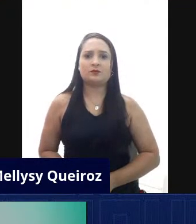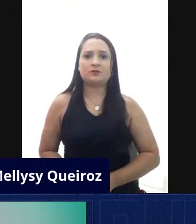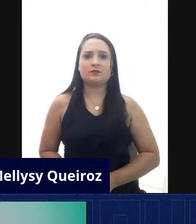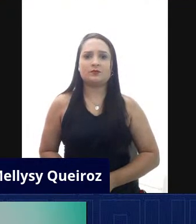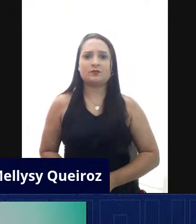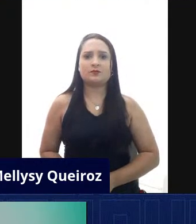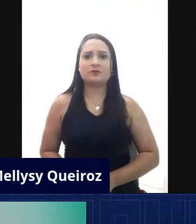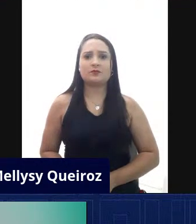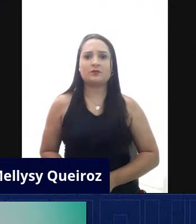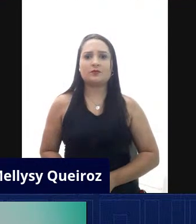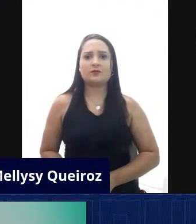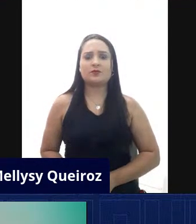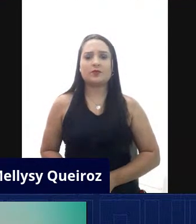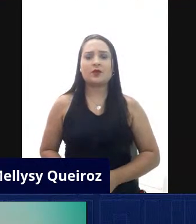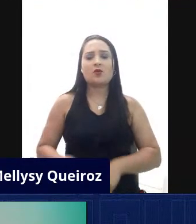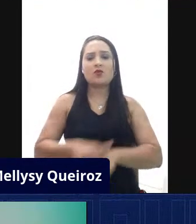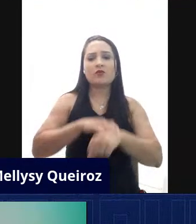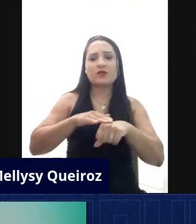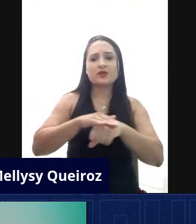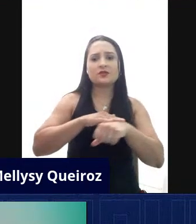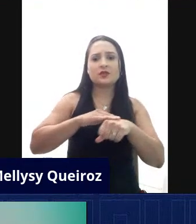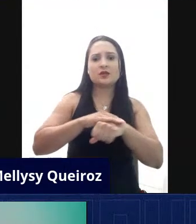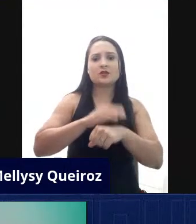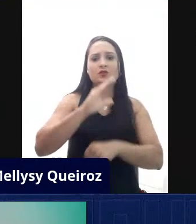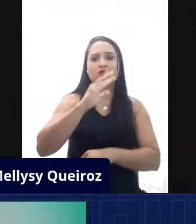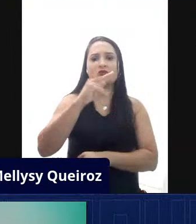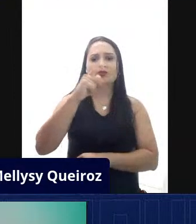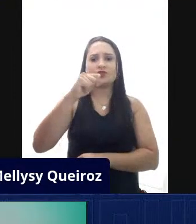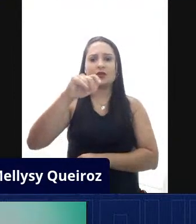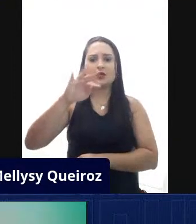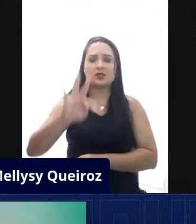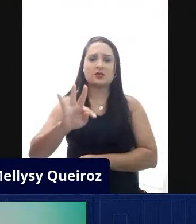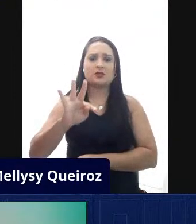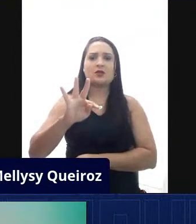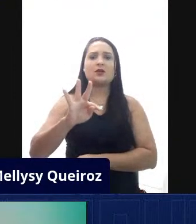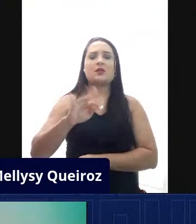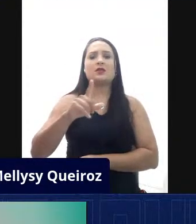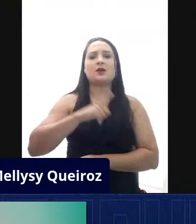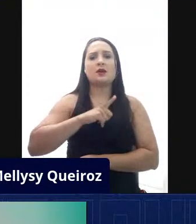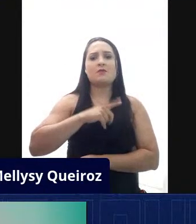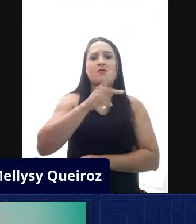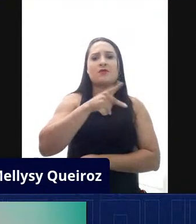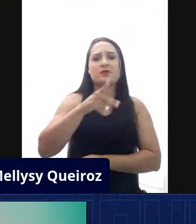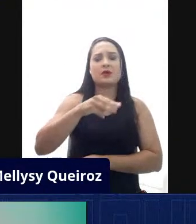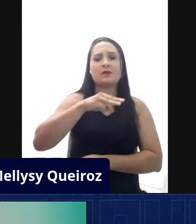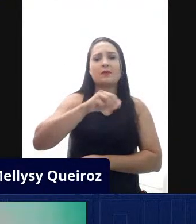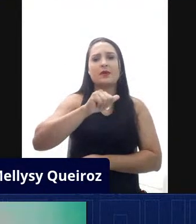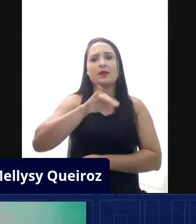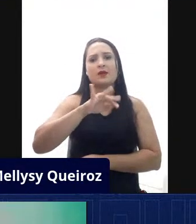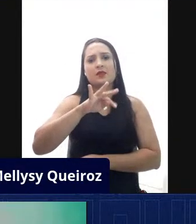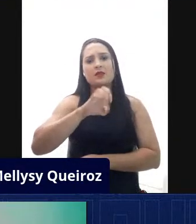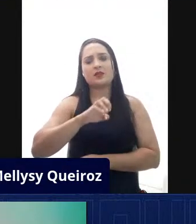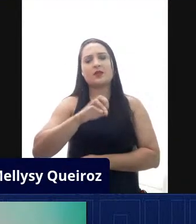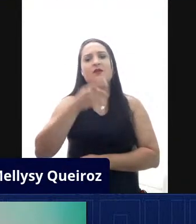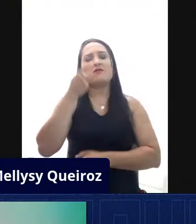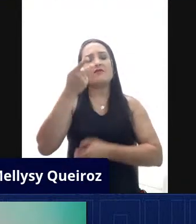por aqui. A professora Maitê está por aqui, falando bastante, comentando aqui, né, sobre